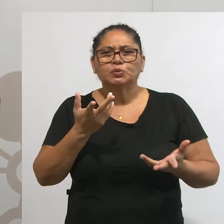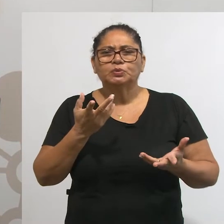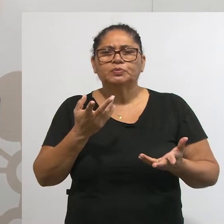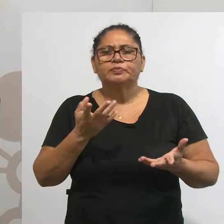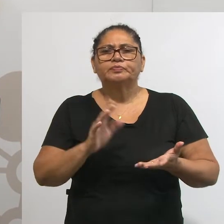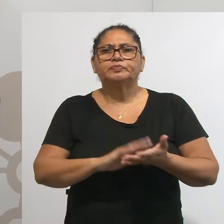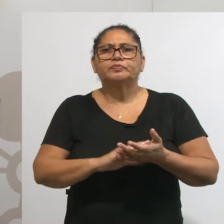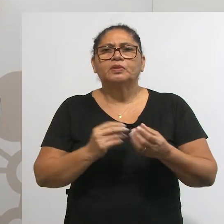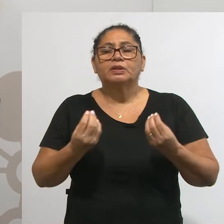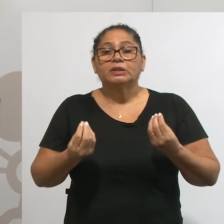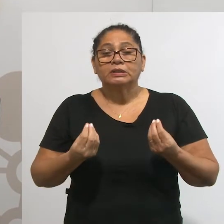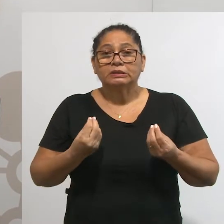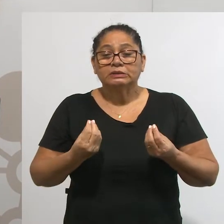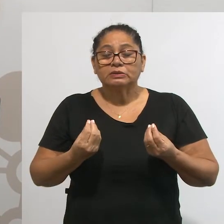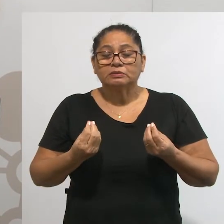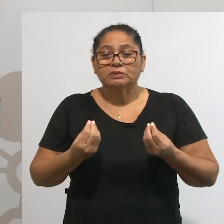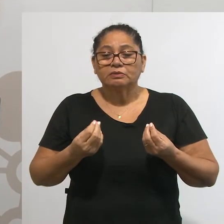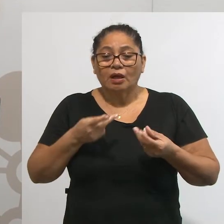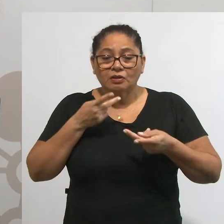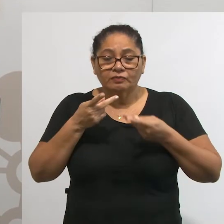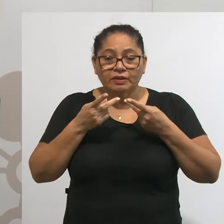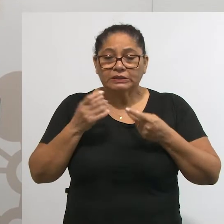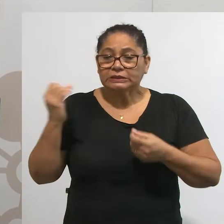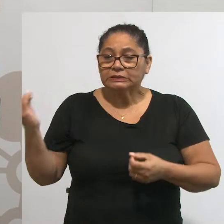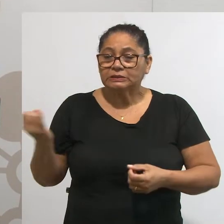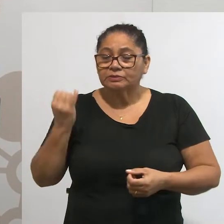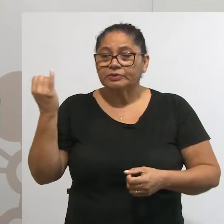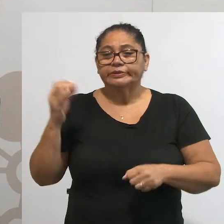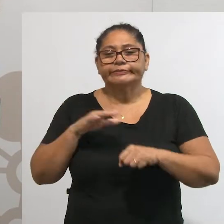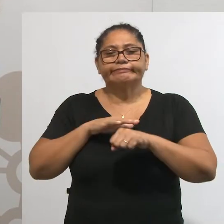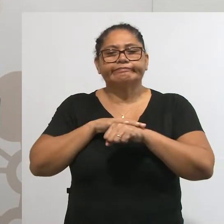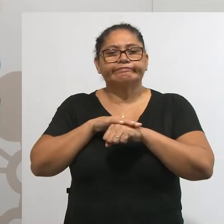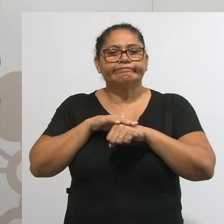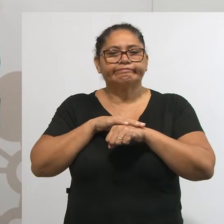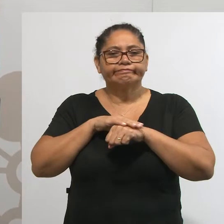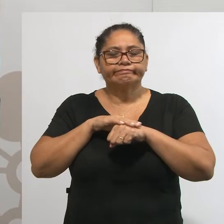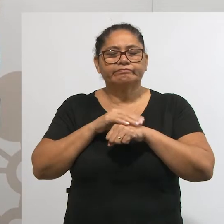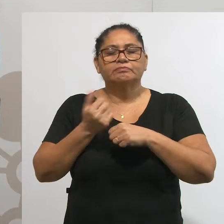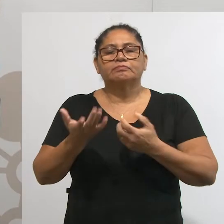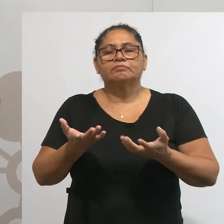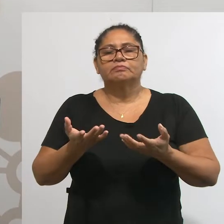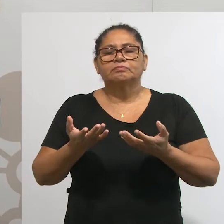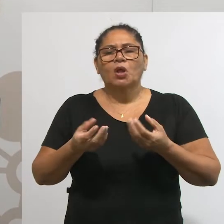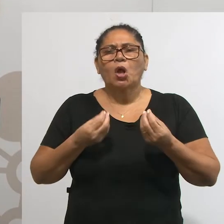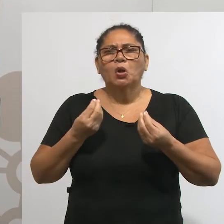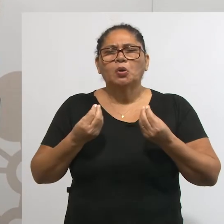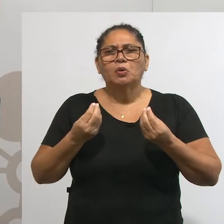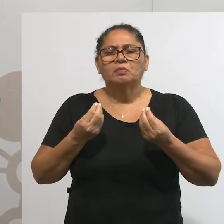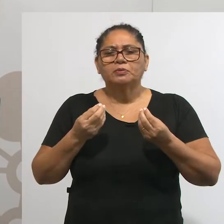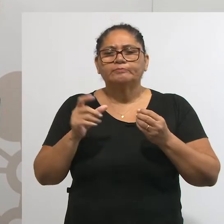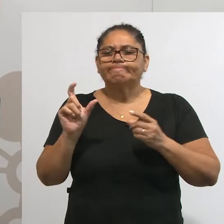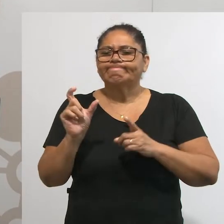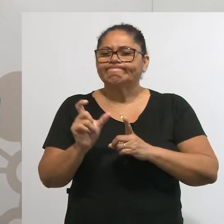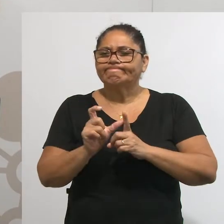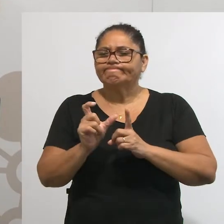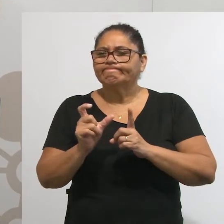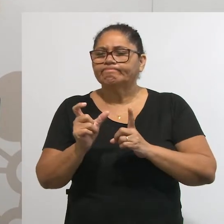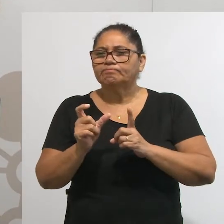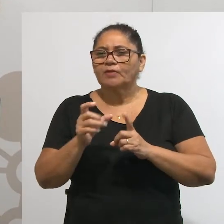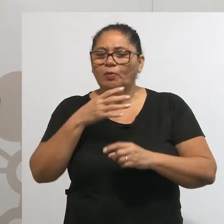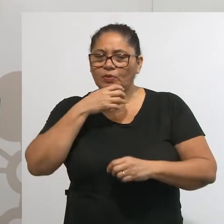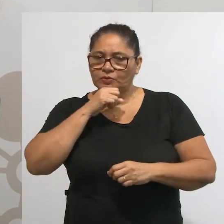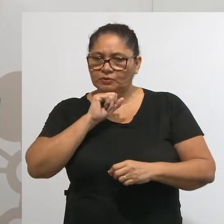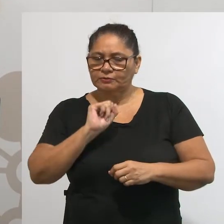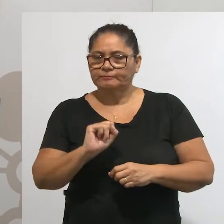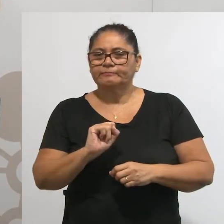Bakhtin quanto o Voloshinov, que eles também falam da importância do diálogo, porque veja como o diálogo, como a palavra, porque para o